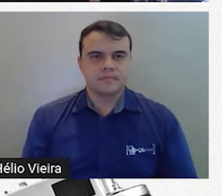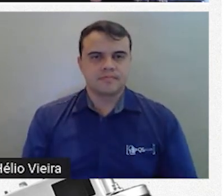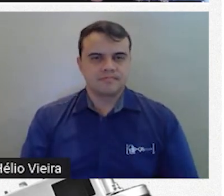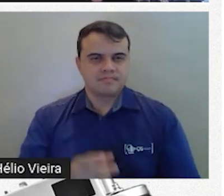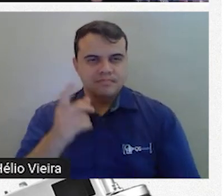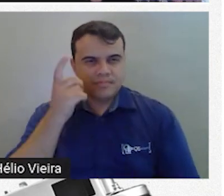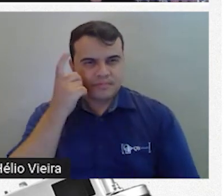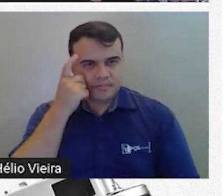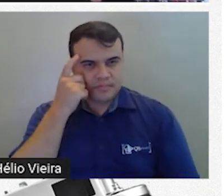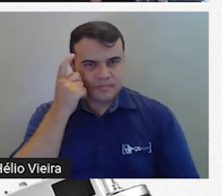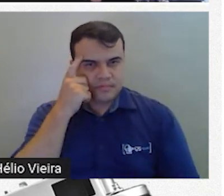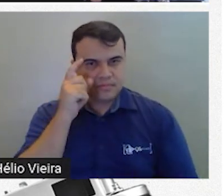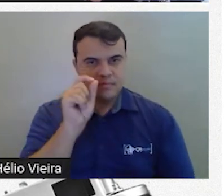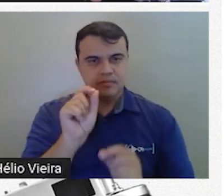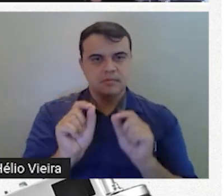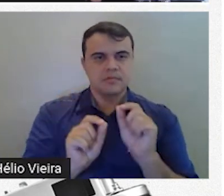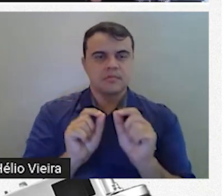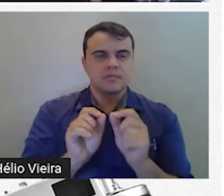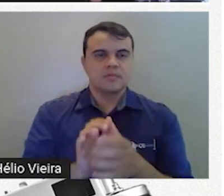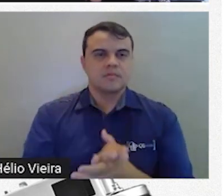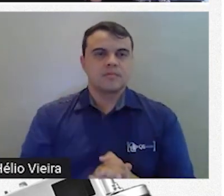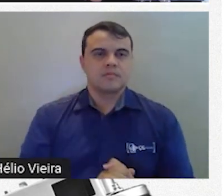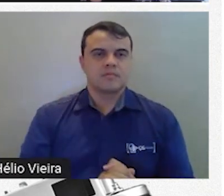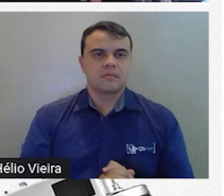Pensar que